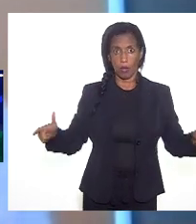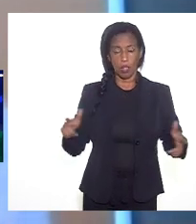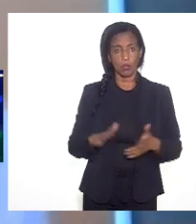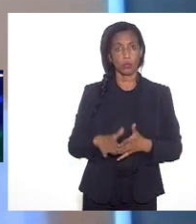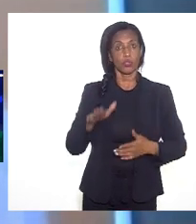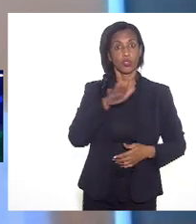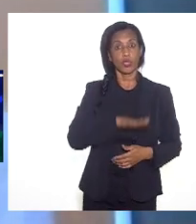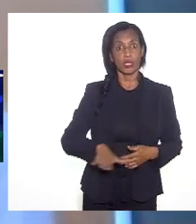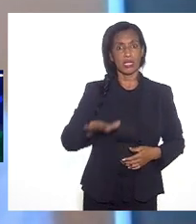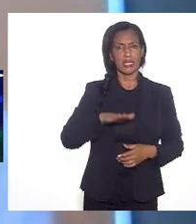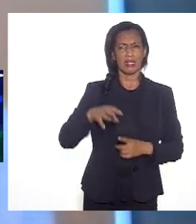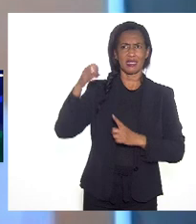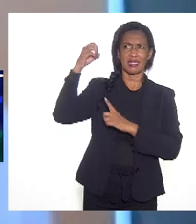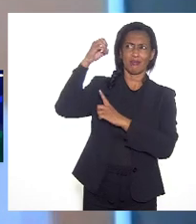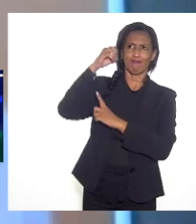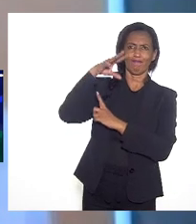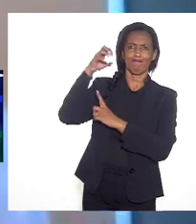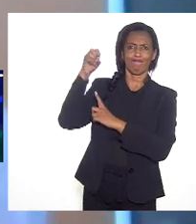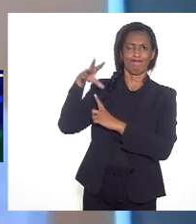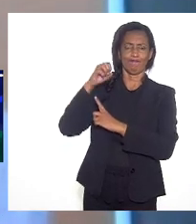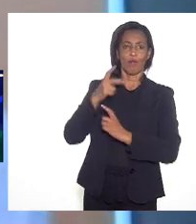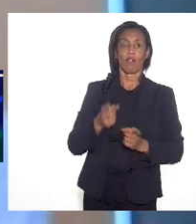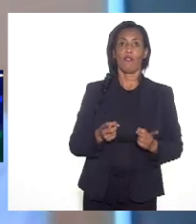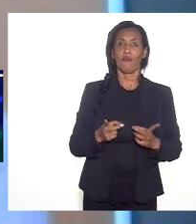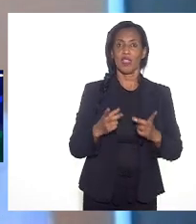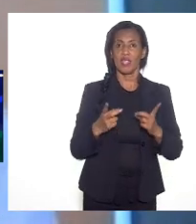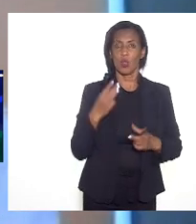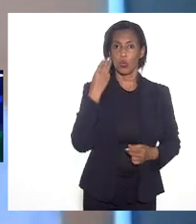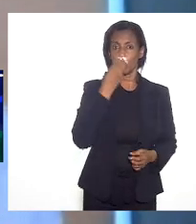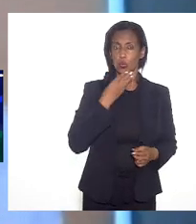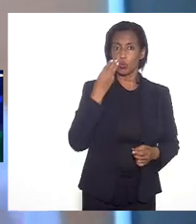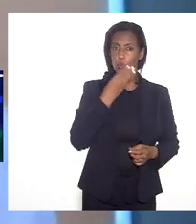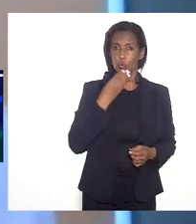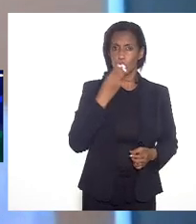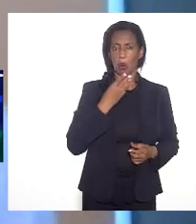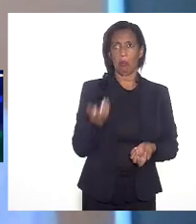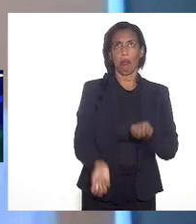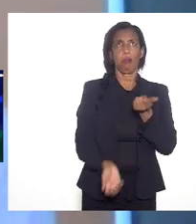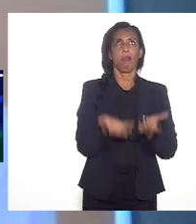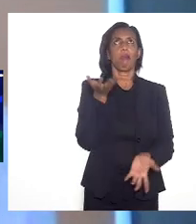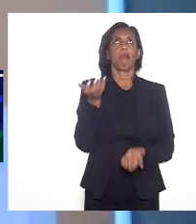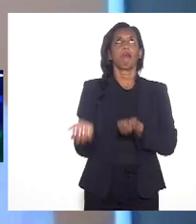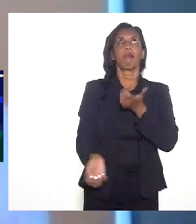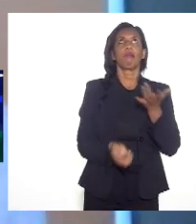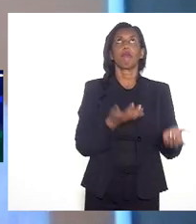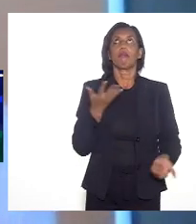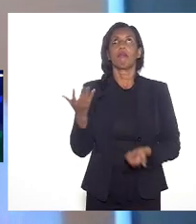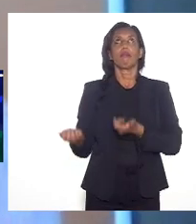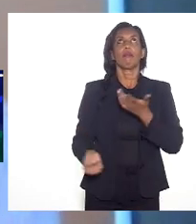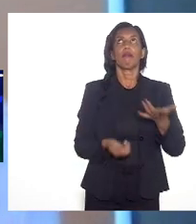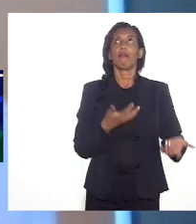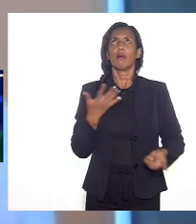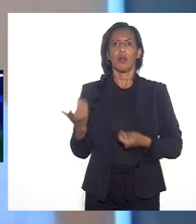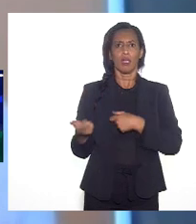de crianças nos sinais, vendendo doces, fazendo marabalismos, em horários